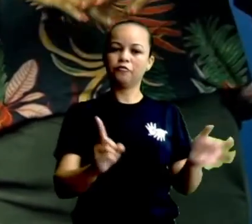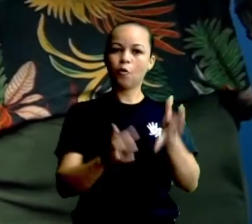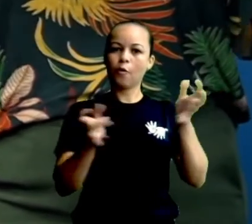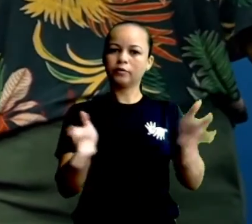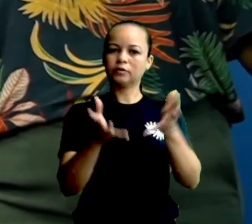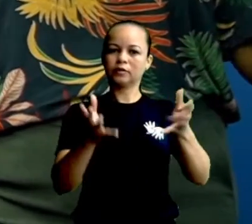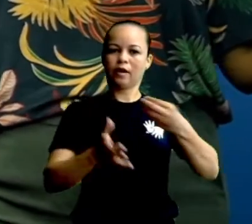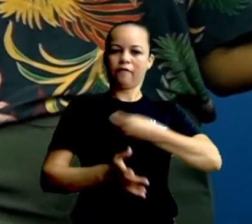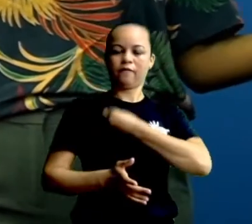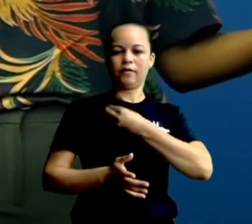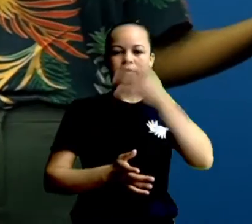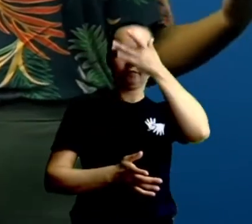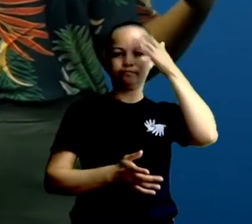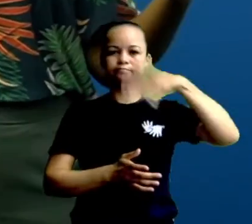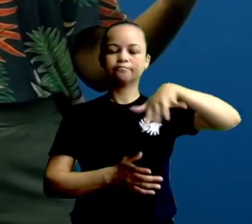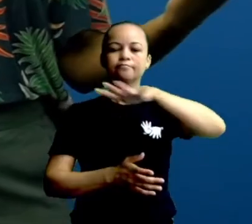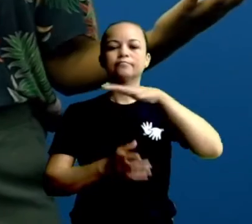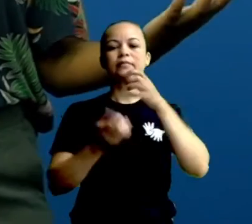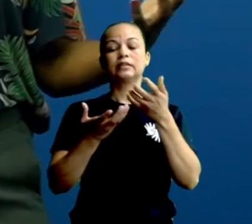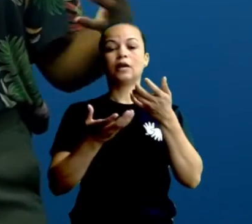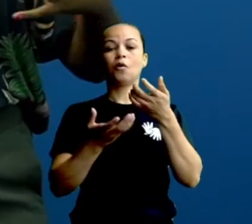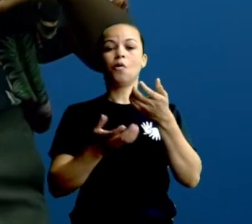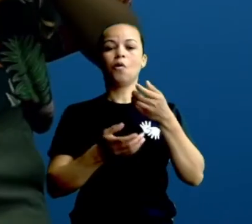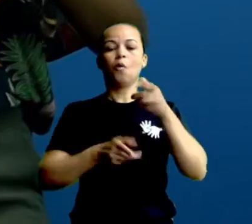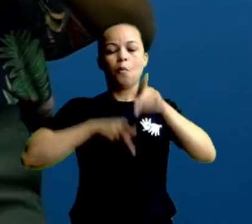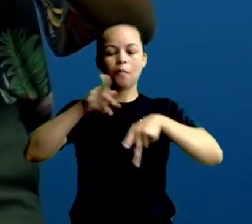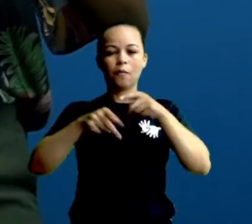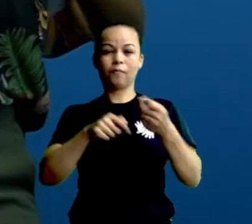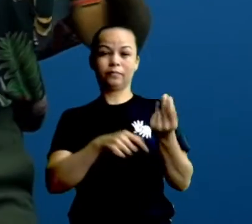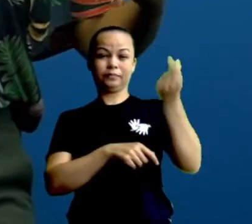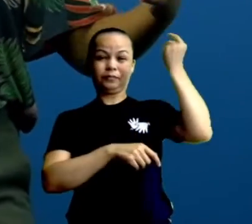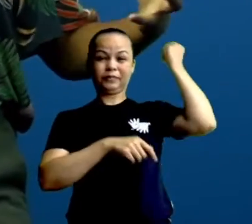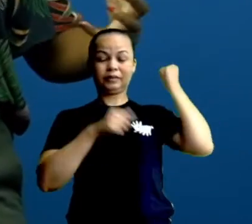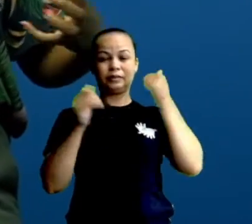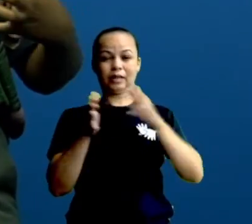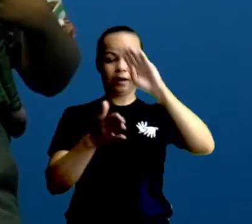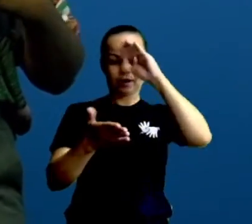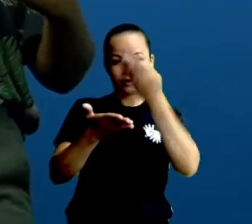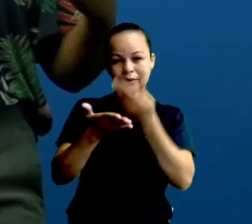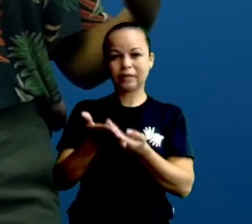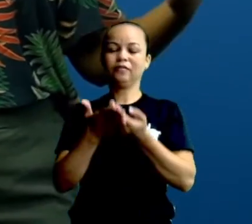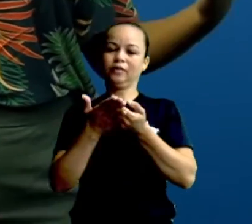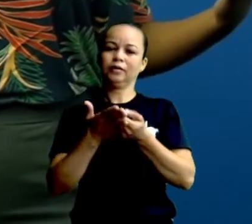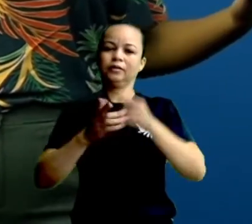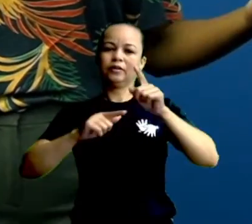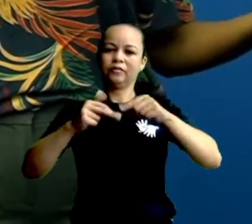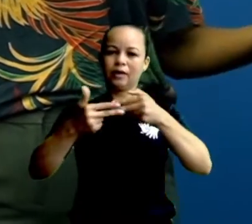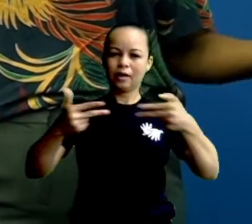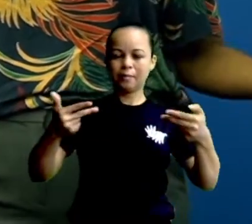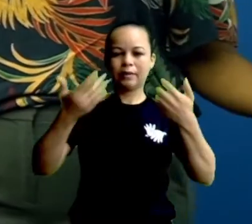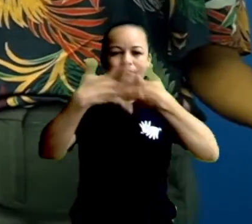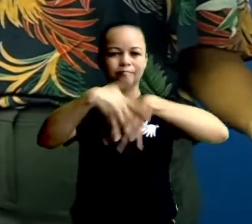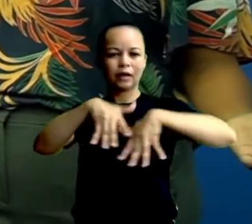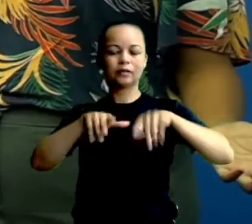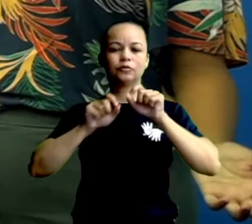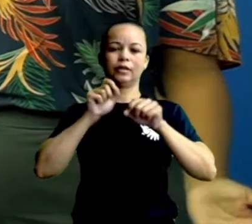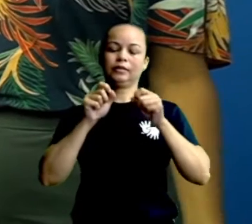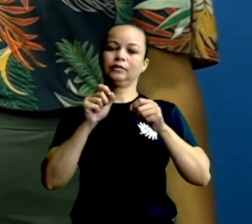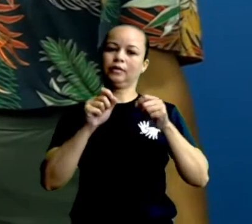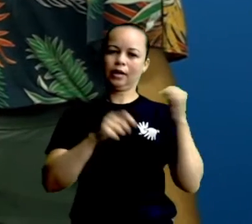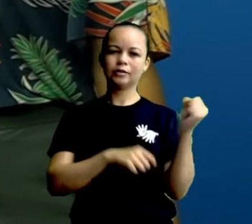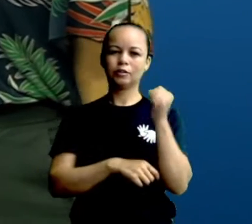pessoas. Então, os povos antigos acreditavam que os elementos da natureza tinham essa força sobrenatural.